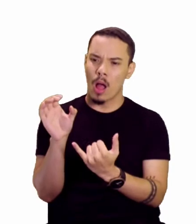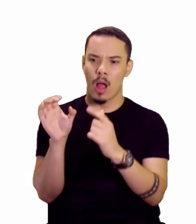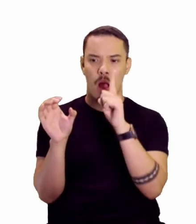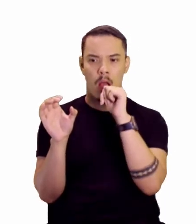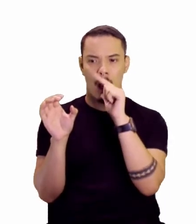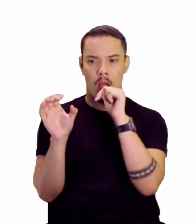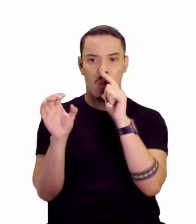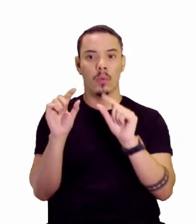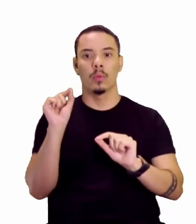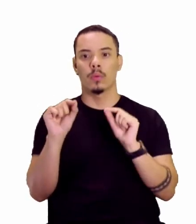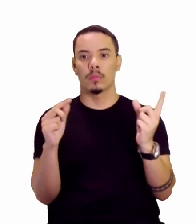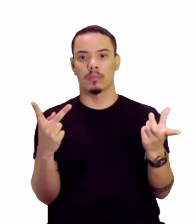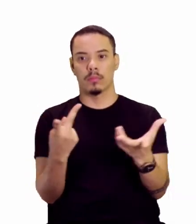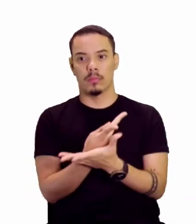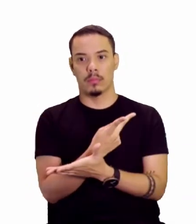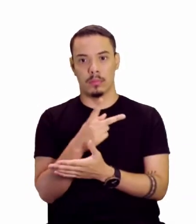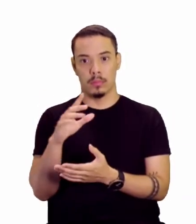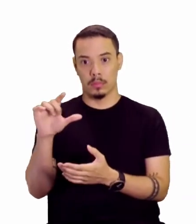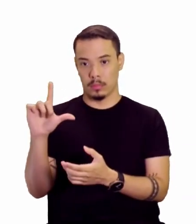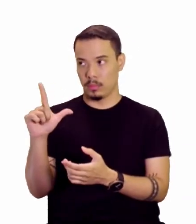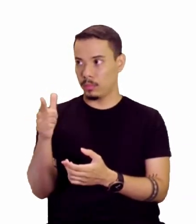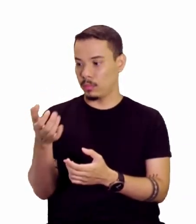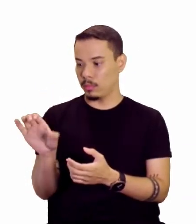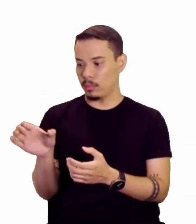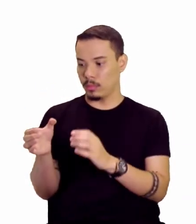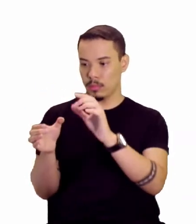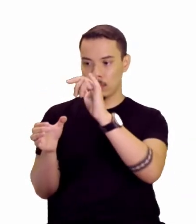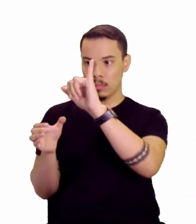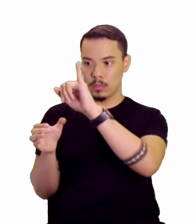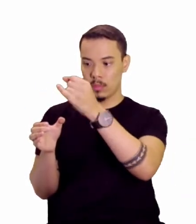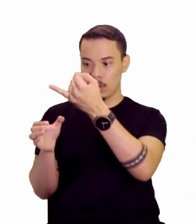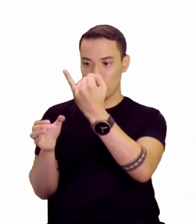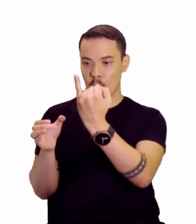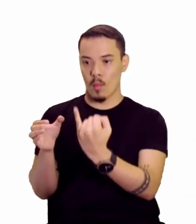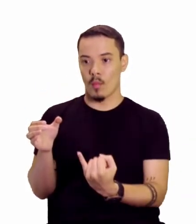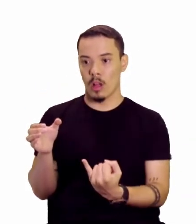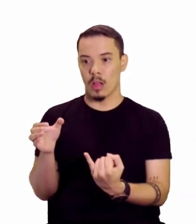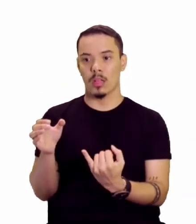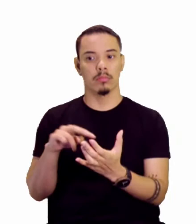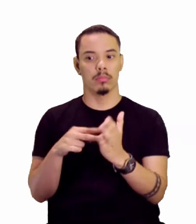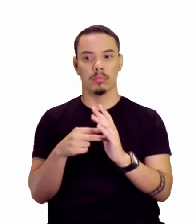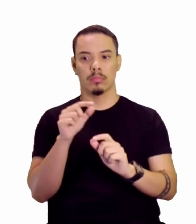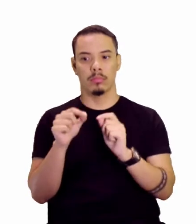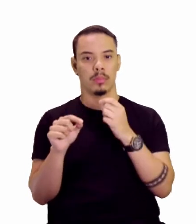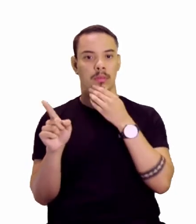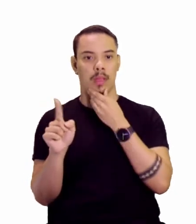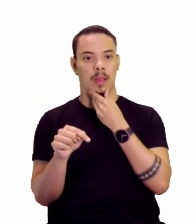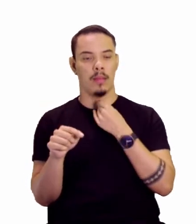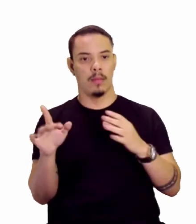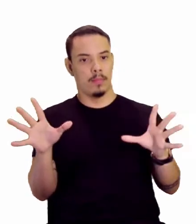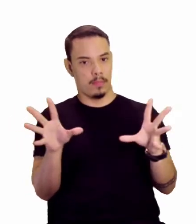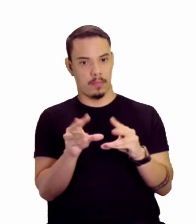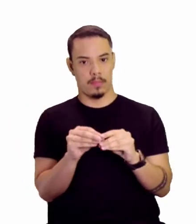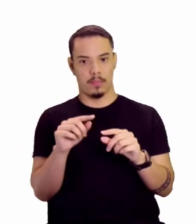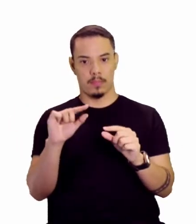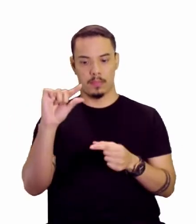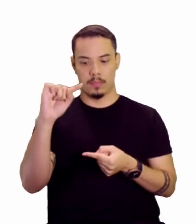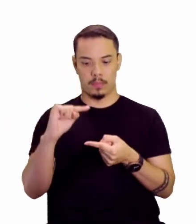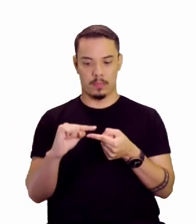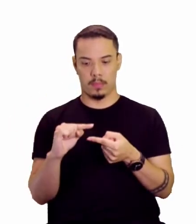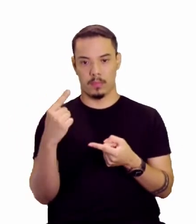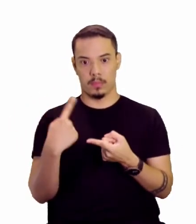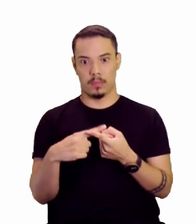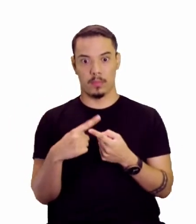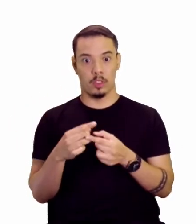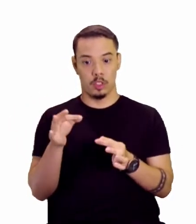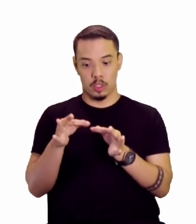da seção reta do filete de água abaixo da boca da torneira é um tanto menor quanto mais distante dela,